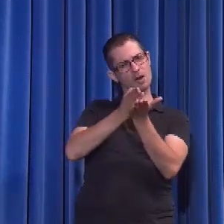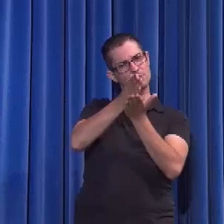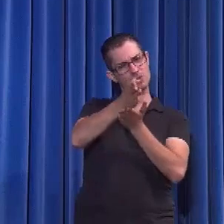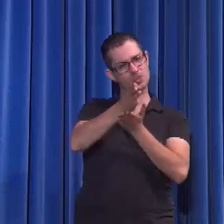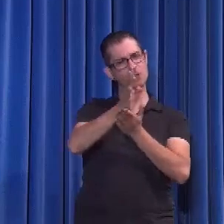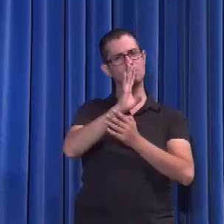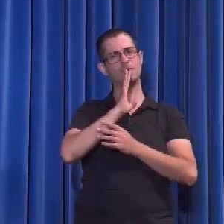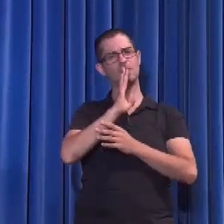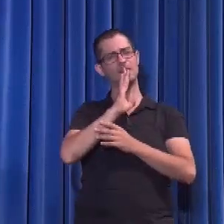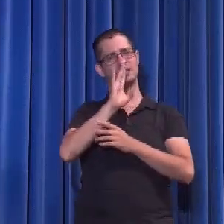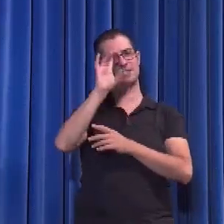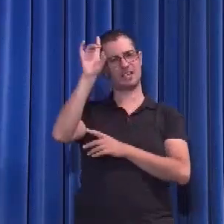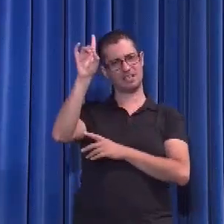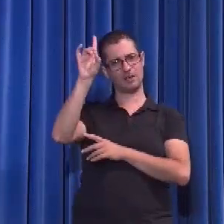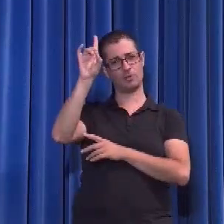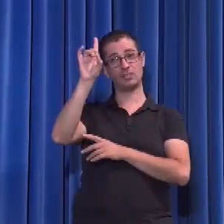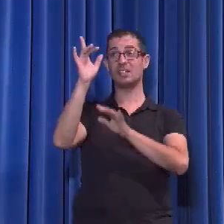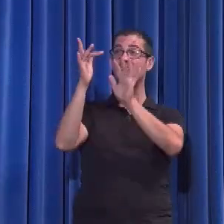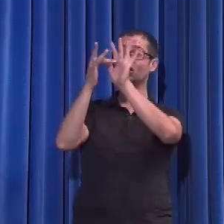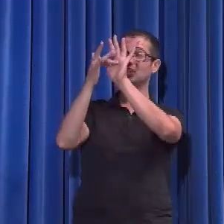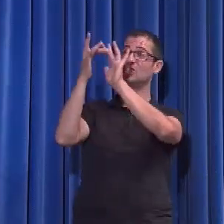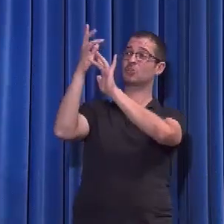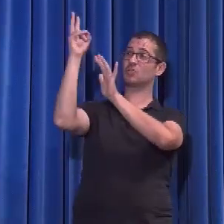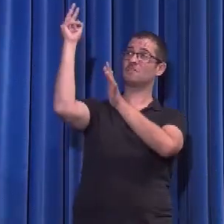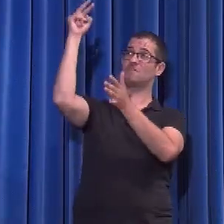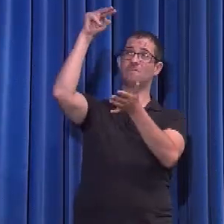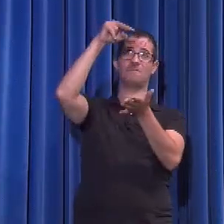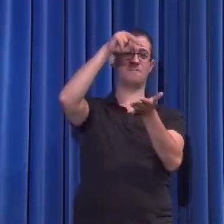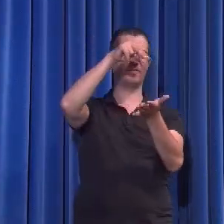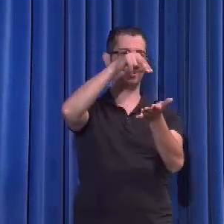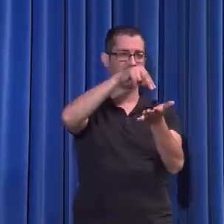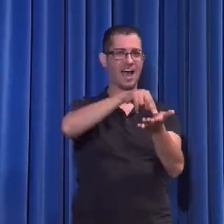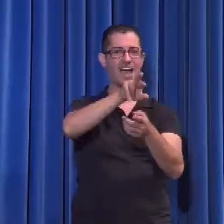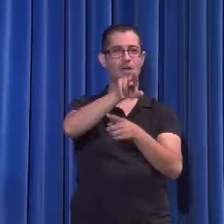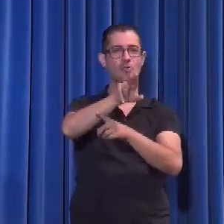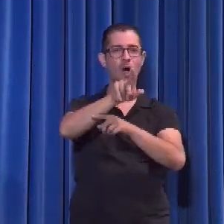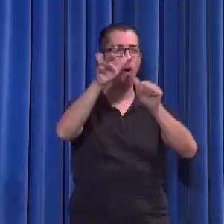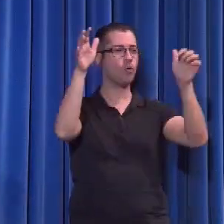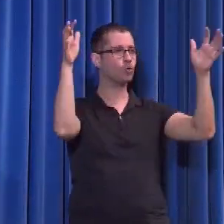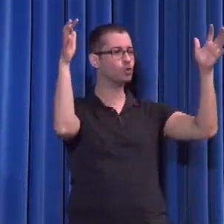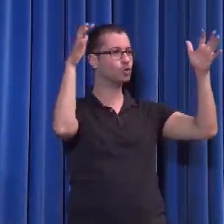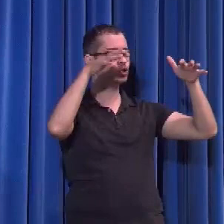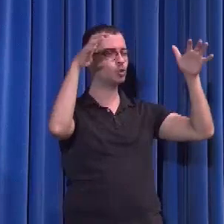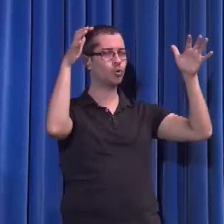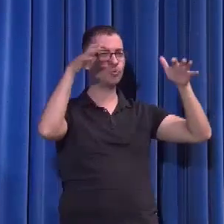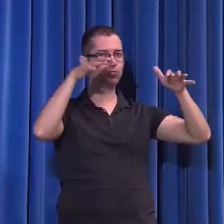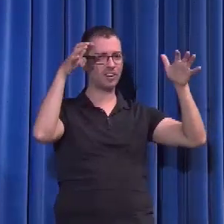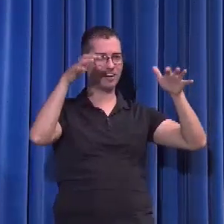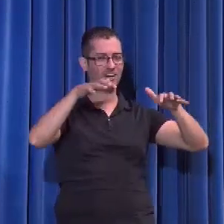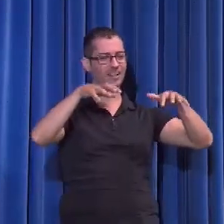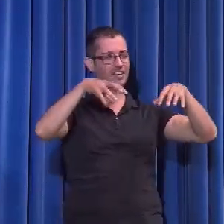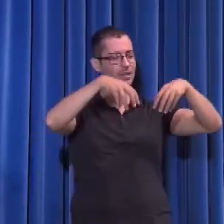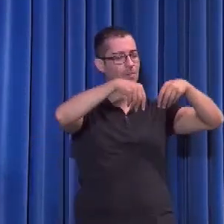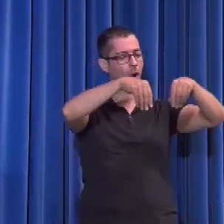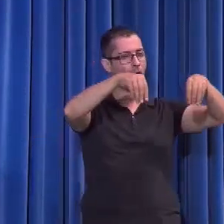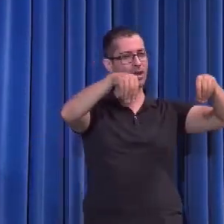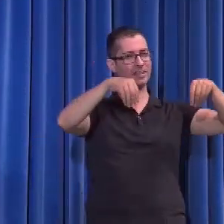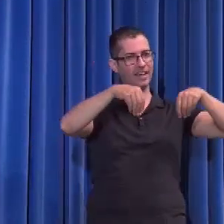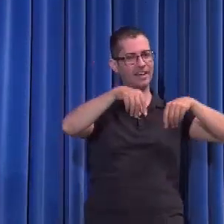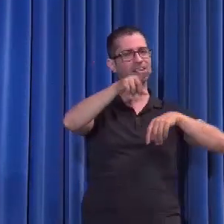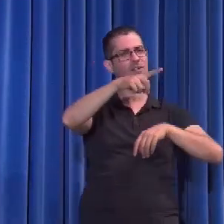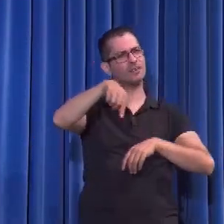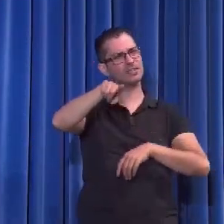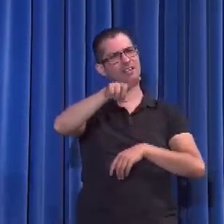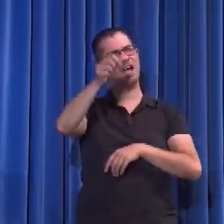a sua vinda é certa. Ele descerá sobre nós como uma chuva, como chuva serôdia que rega a terra.